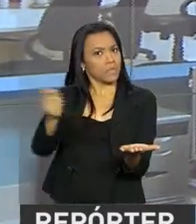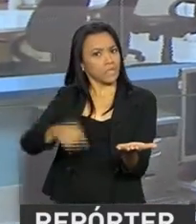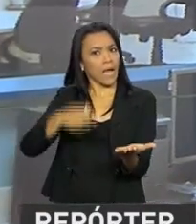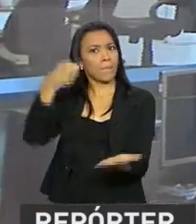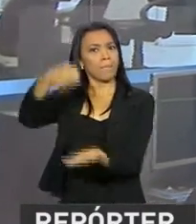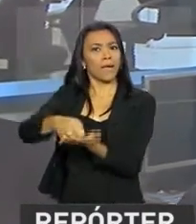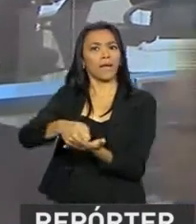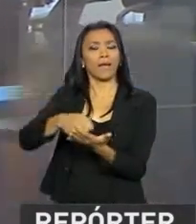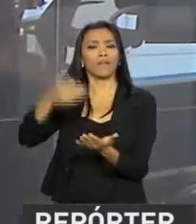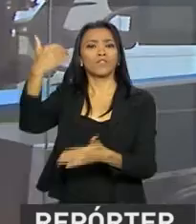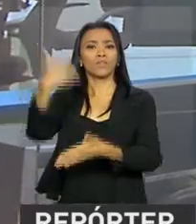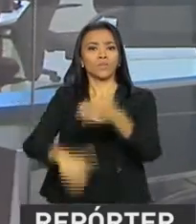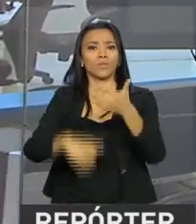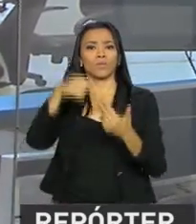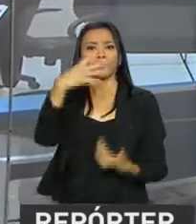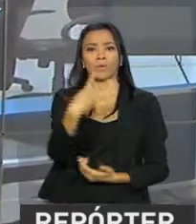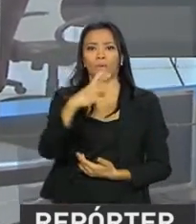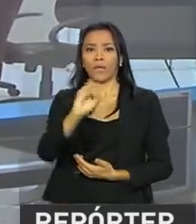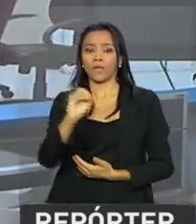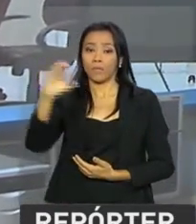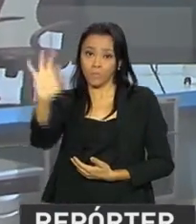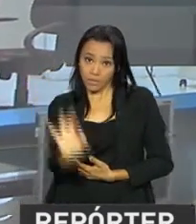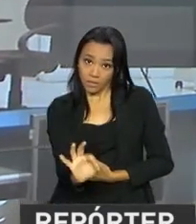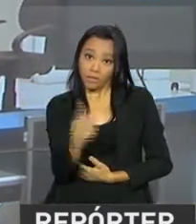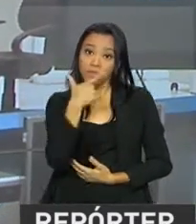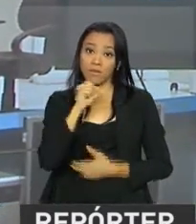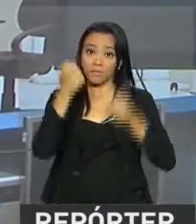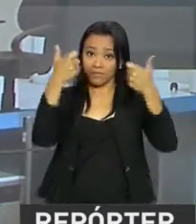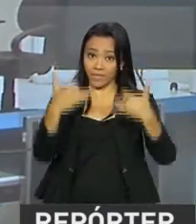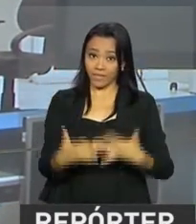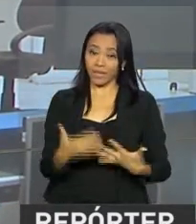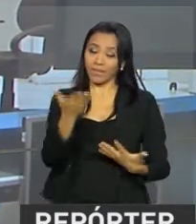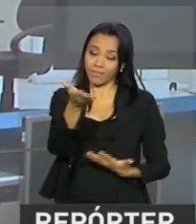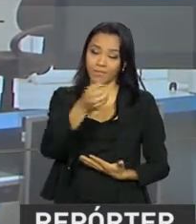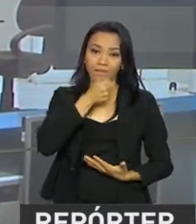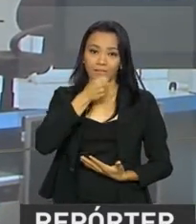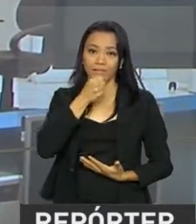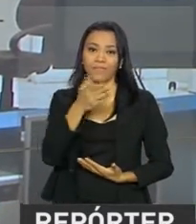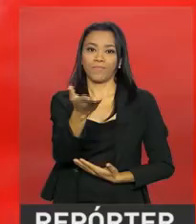de até 40%. Quem explica pra gente é o repórter Leonardo Meira.